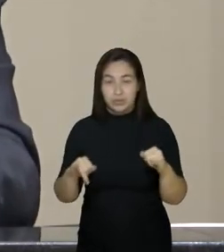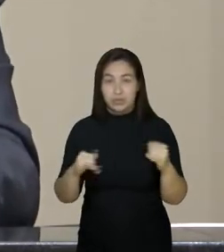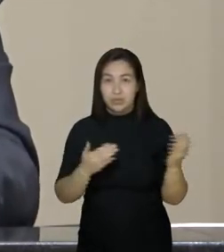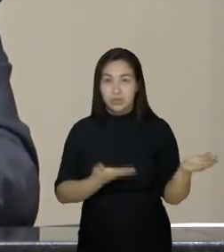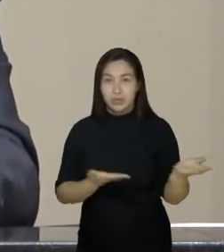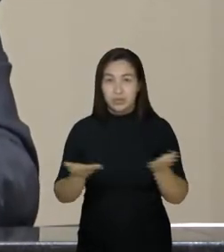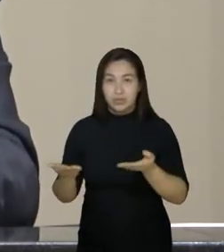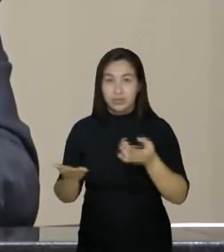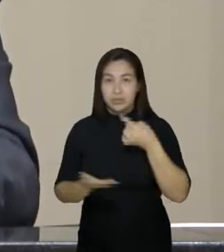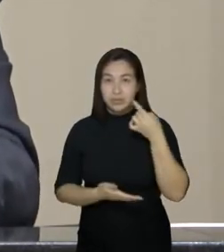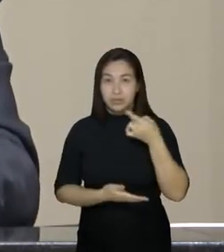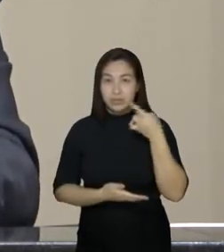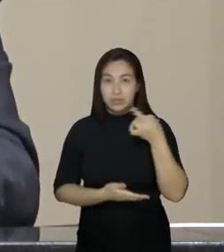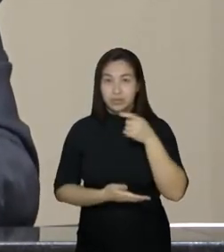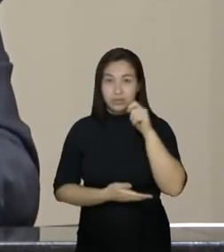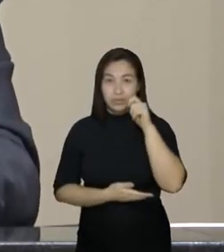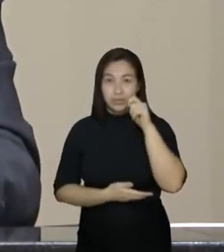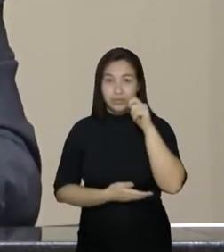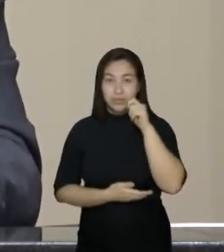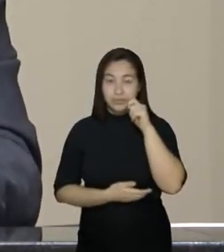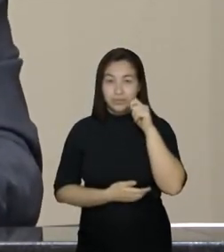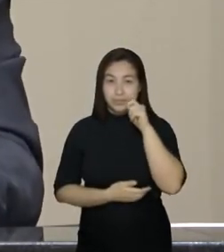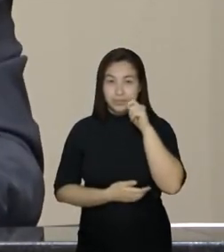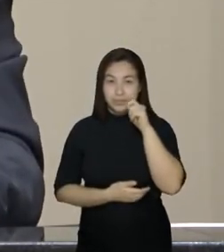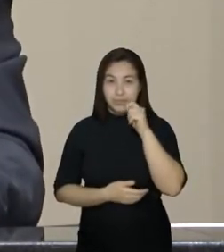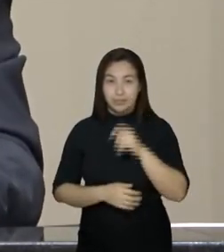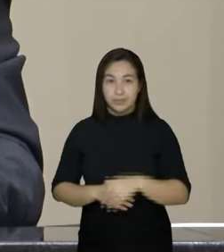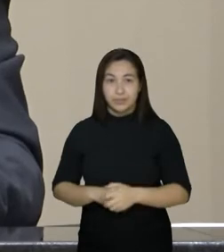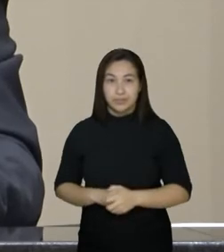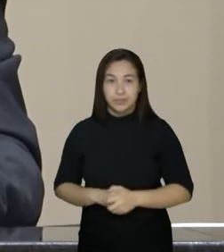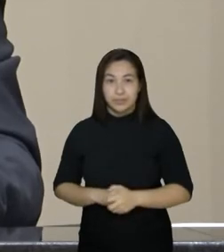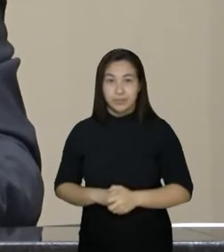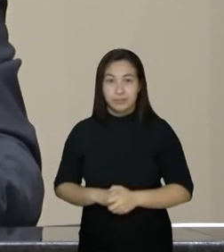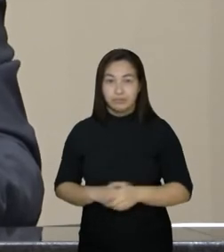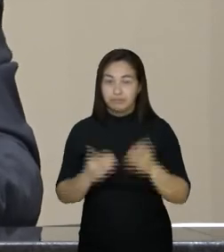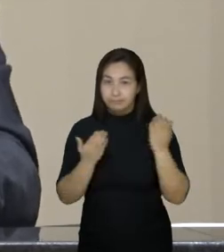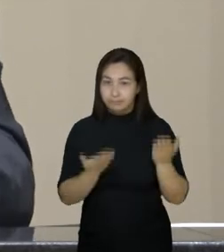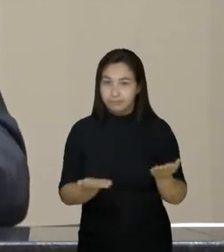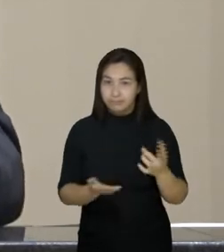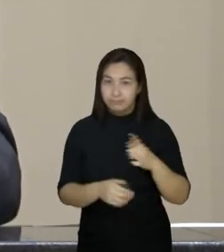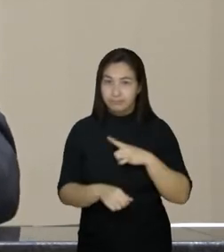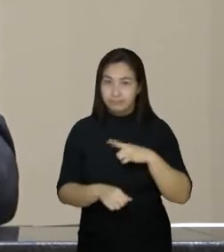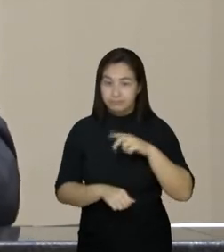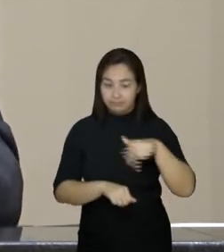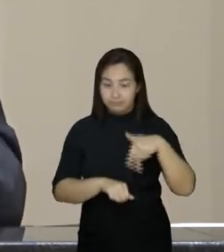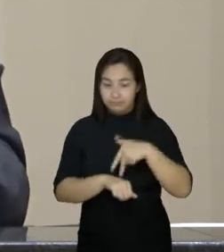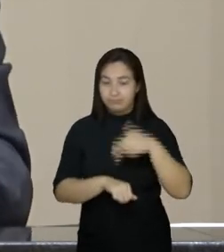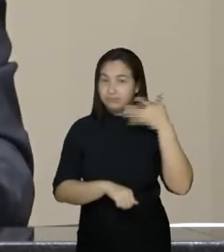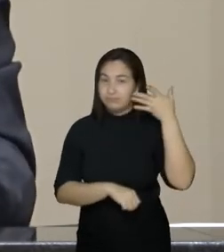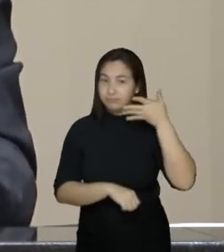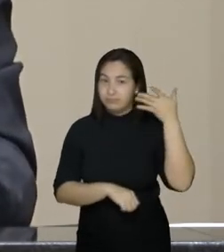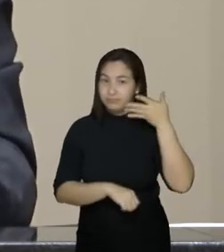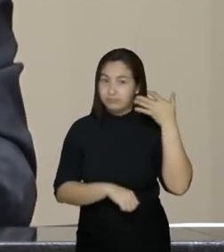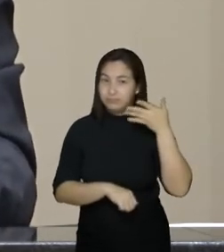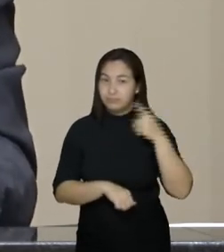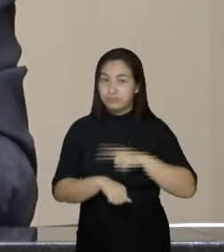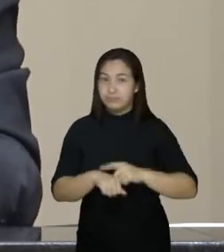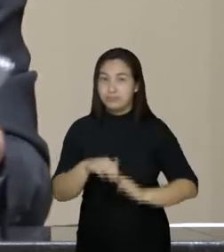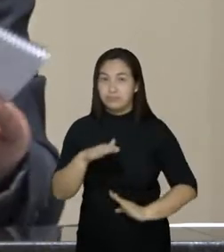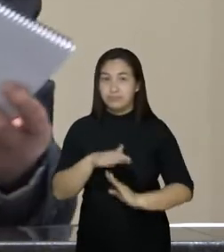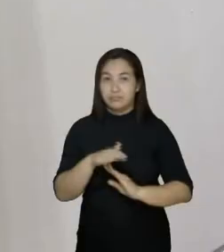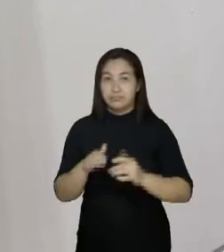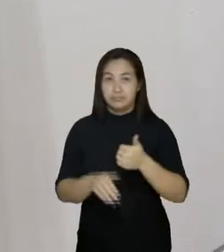palavra a deputada Ana Campagnolo. Vossa Excelência, que fará uso da palavra, tem o tempo de até 10